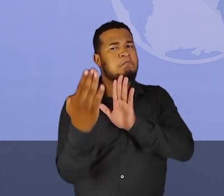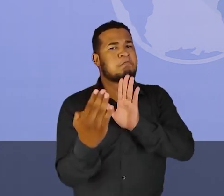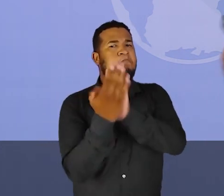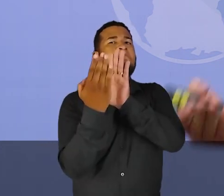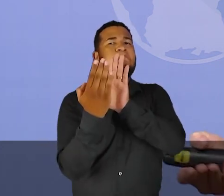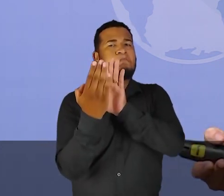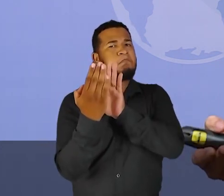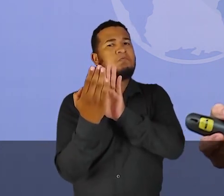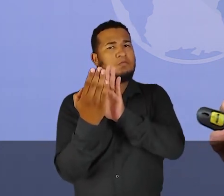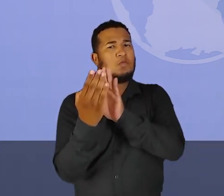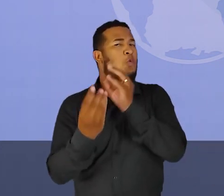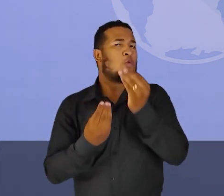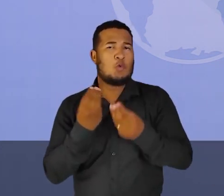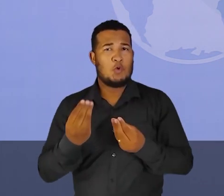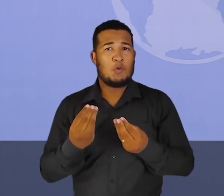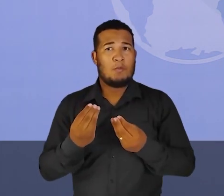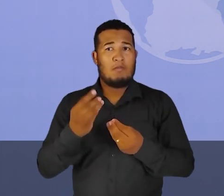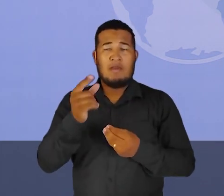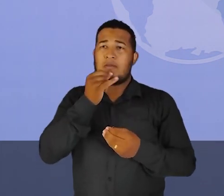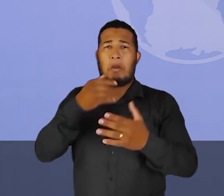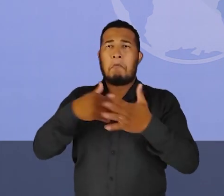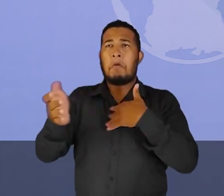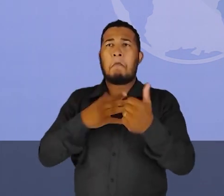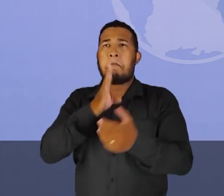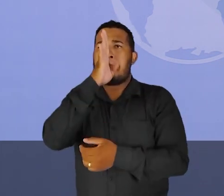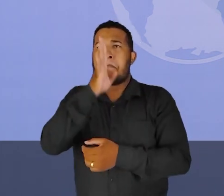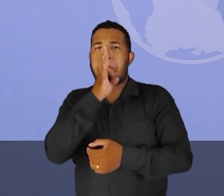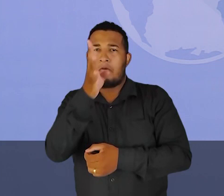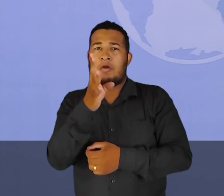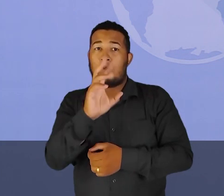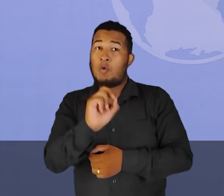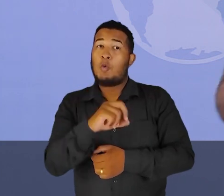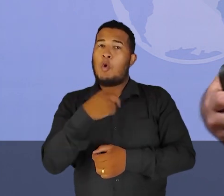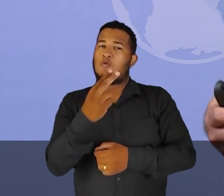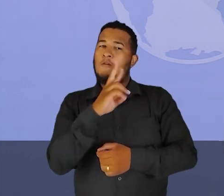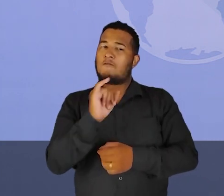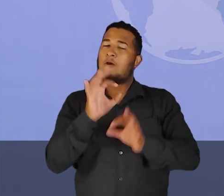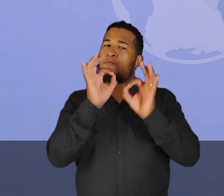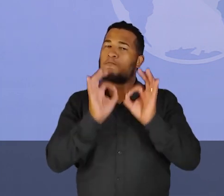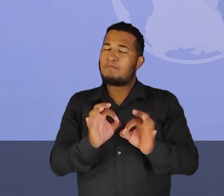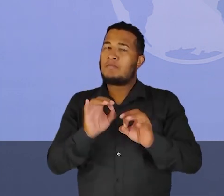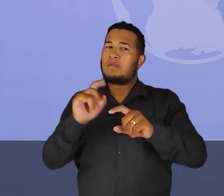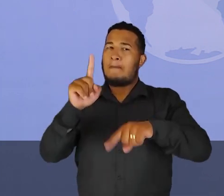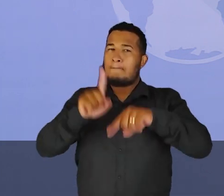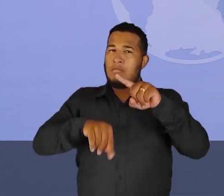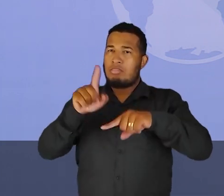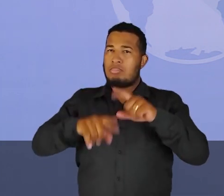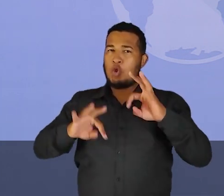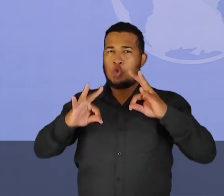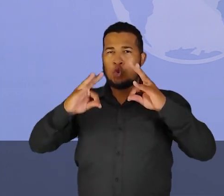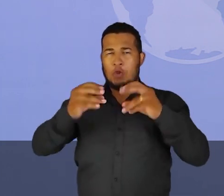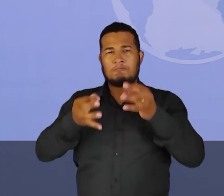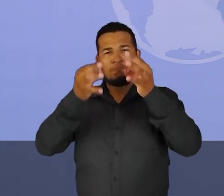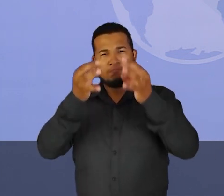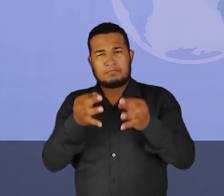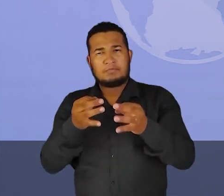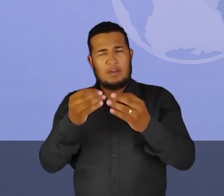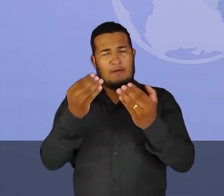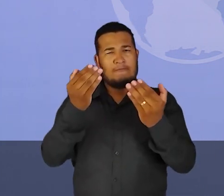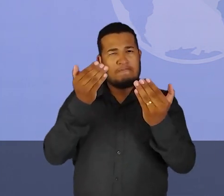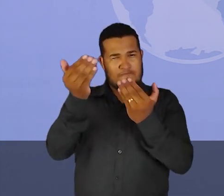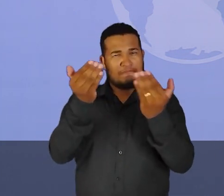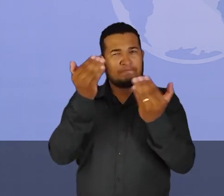para enfrentar esse desafio? Vai ser de qualquer jeito? Ou você vai pegar todo o equipamento necessário? Faz essa analogia